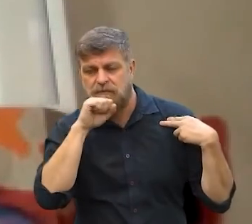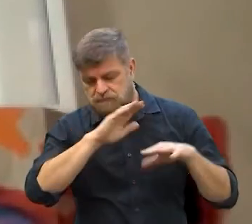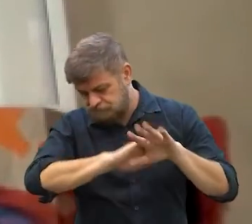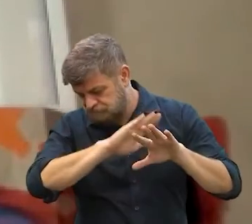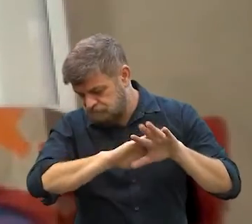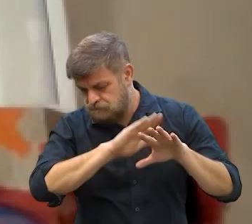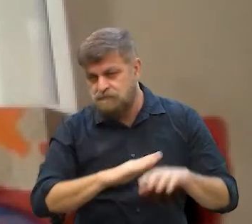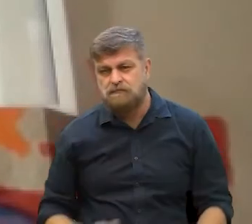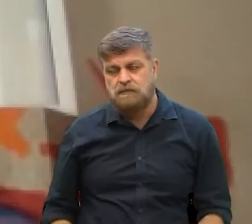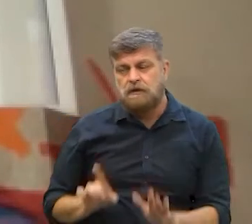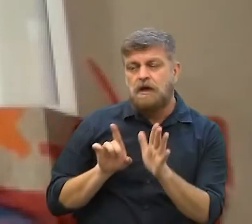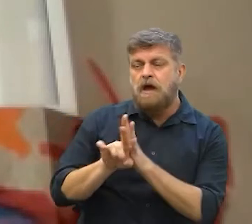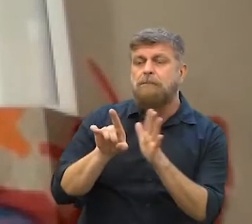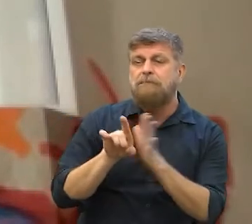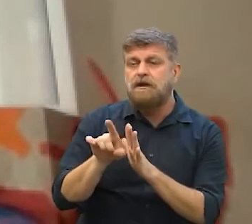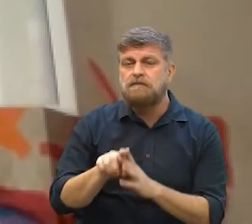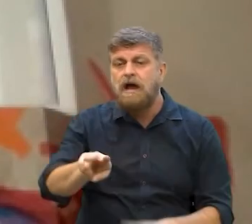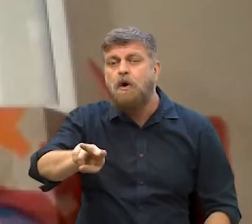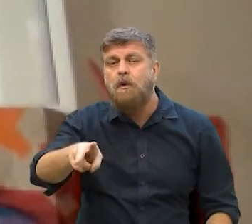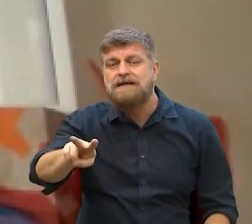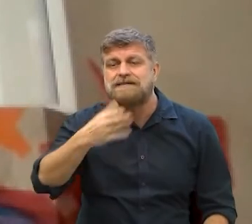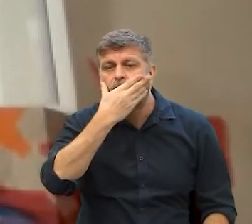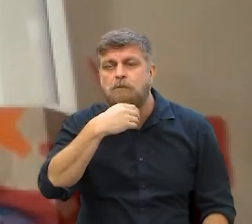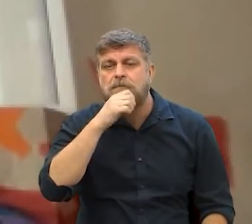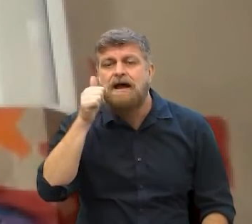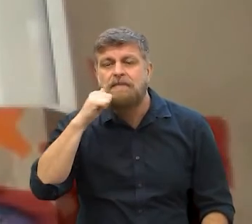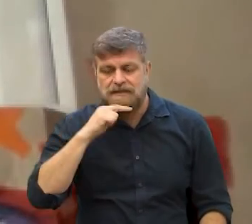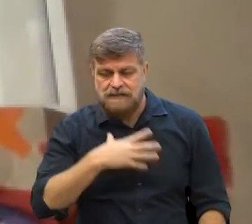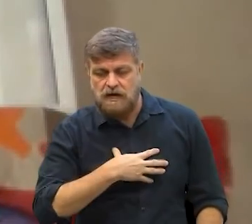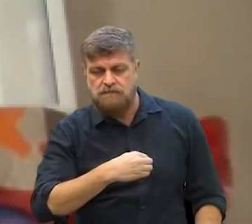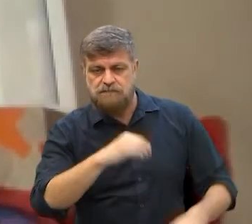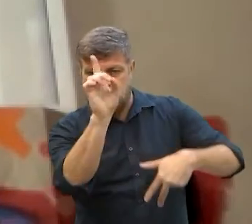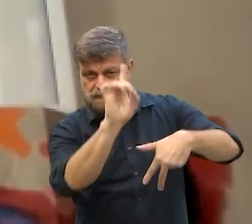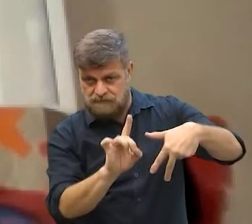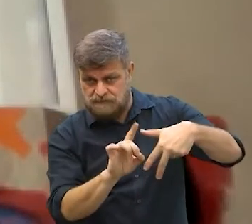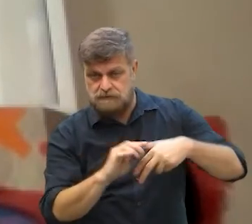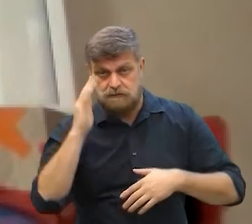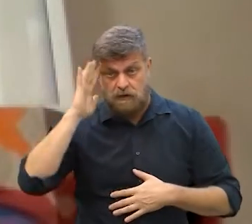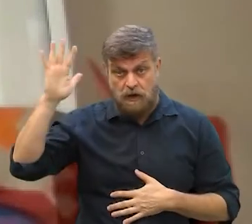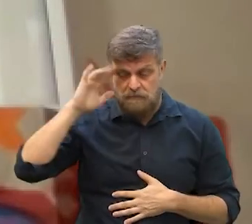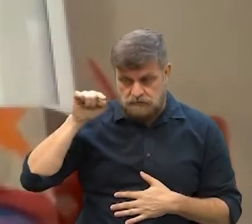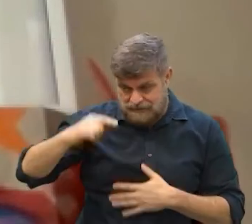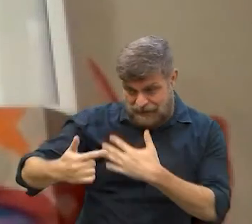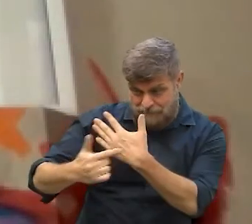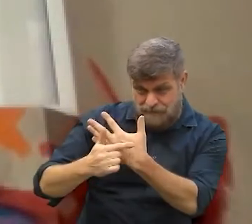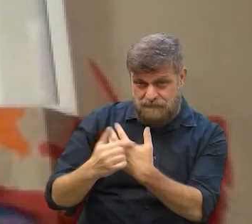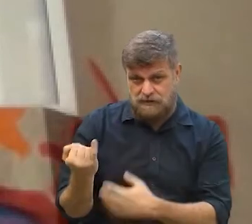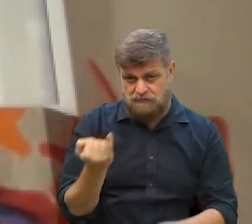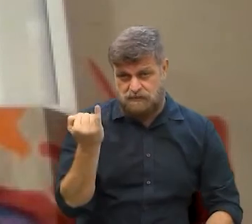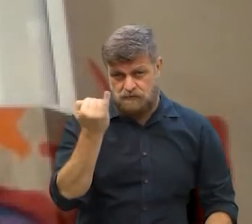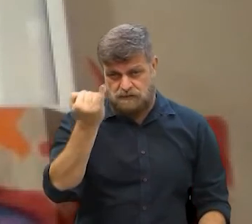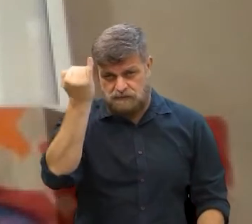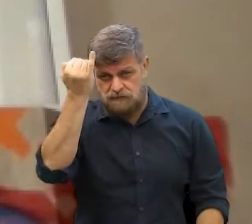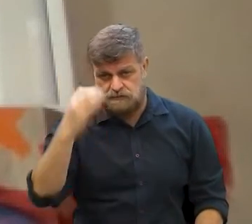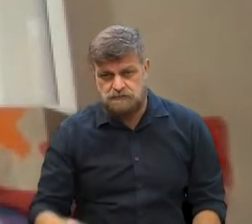ia perguntar para a senhora, qual é o papel dos pais, não é? Imagino que os pais tenham um papel extremamente importante em tudo